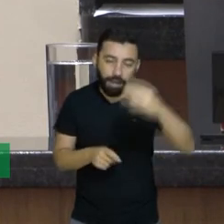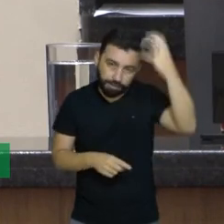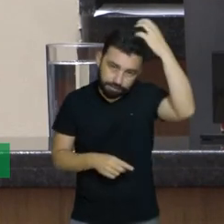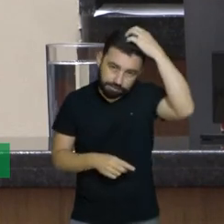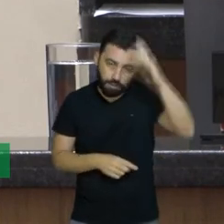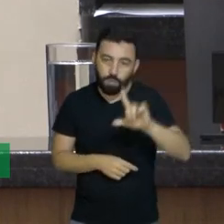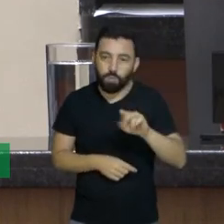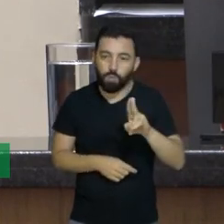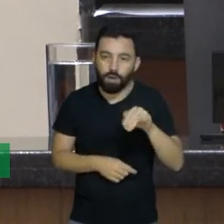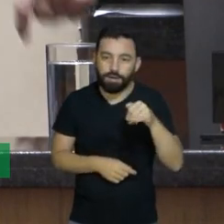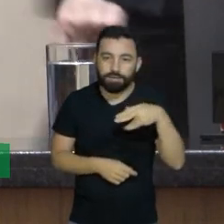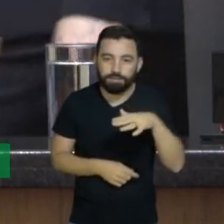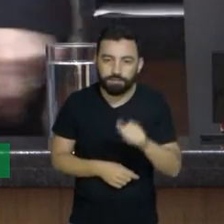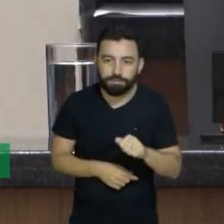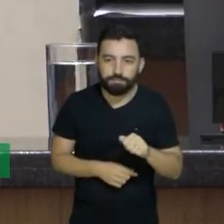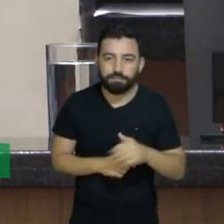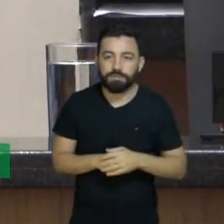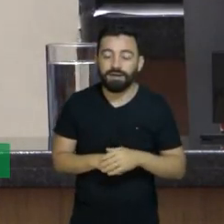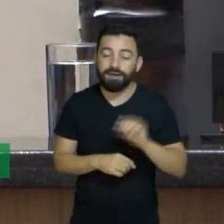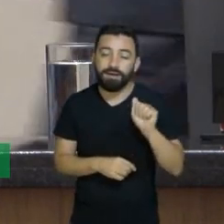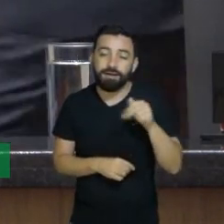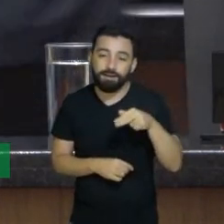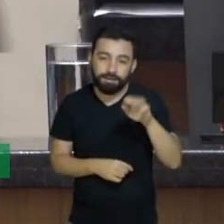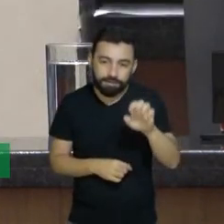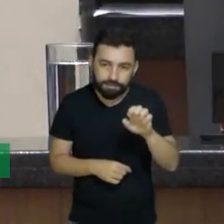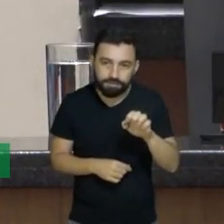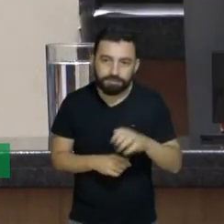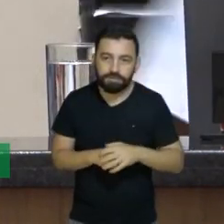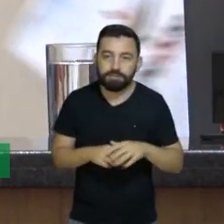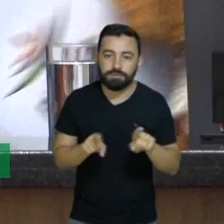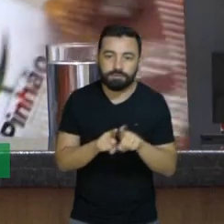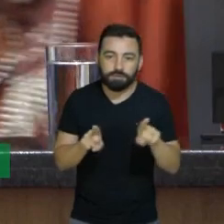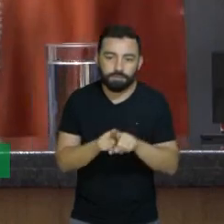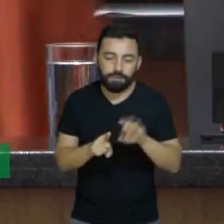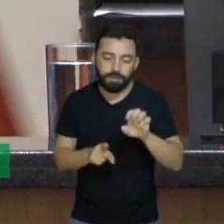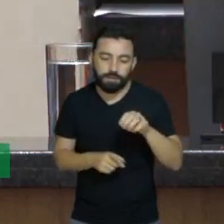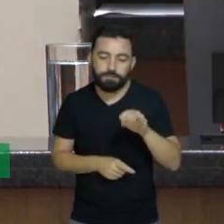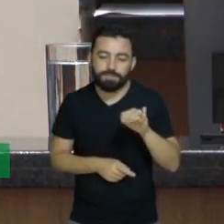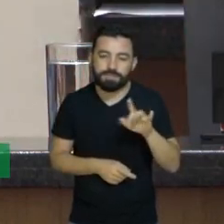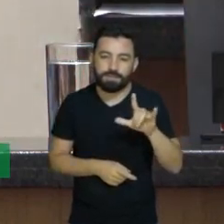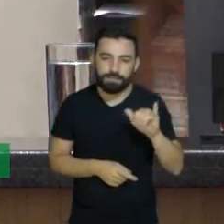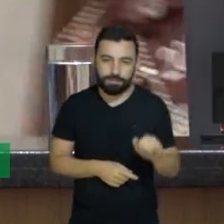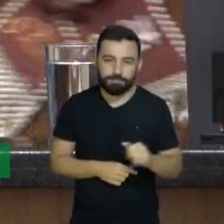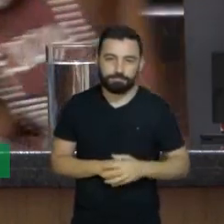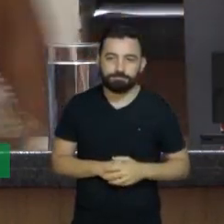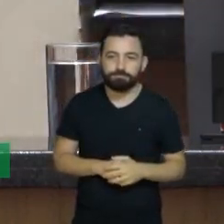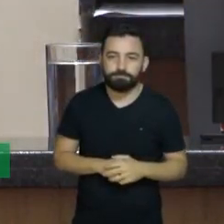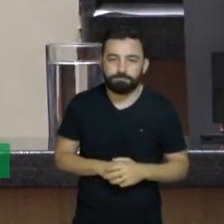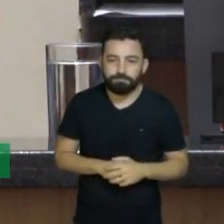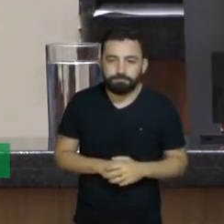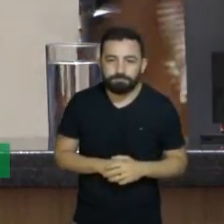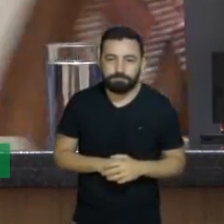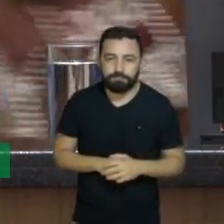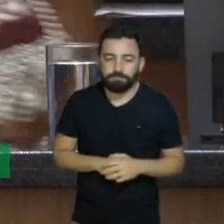Luana de Oliveira, Anne Carolina Machado e Emily Caroline Vedana. Está suspensa a